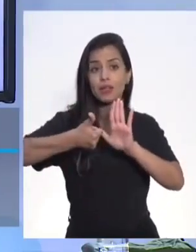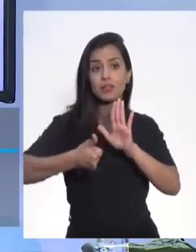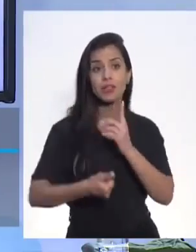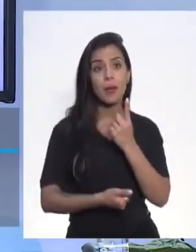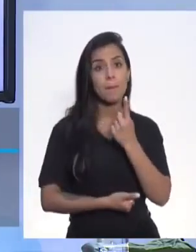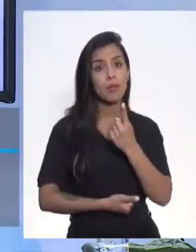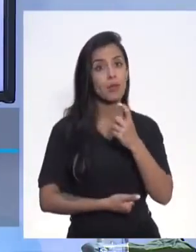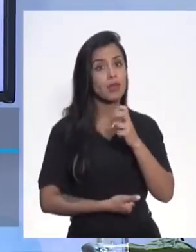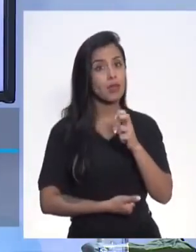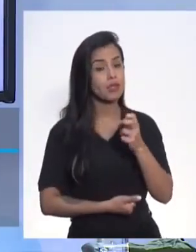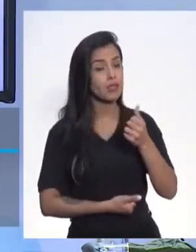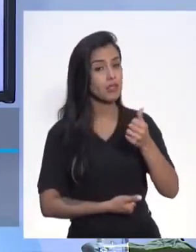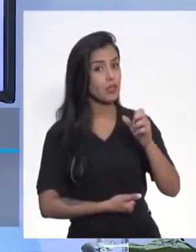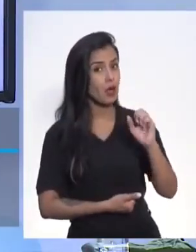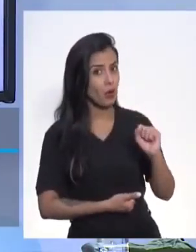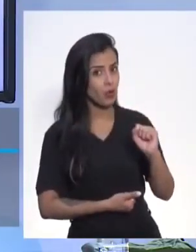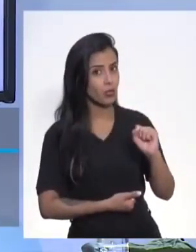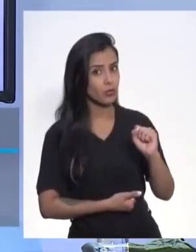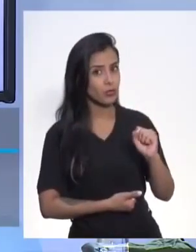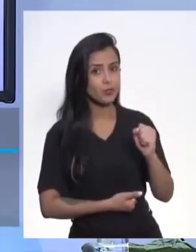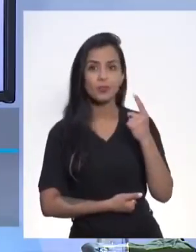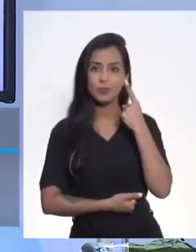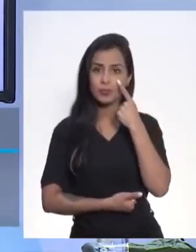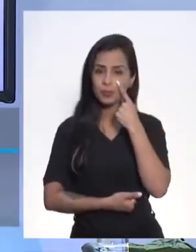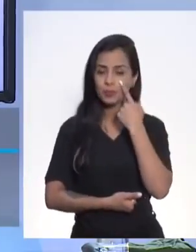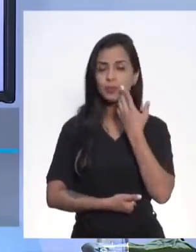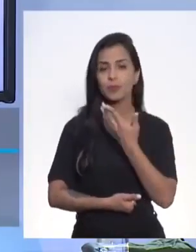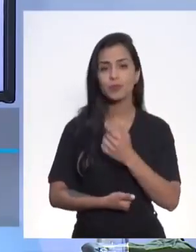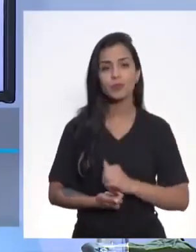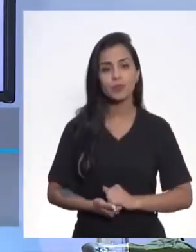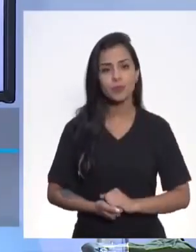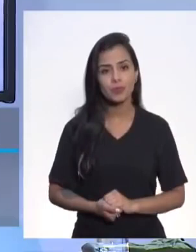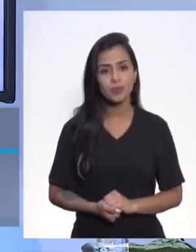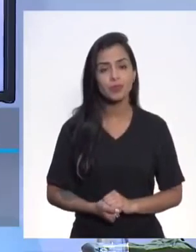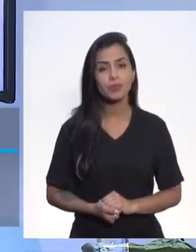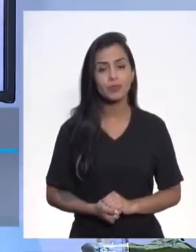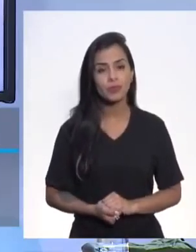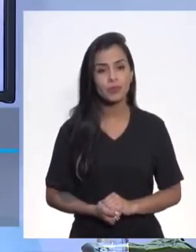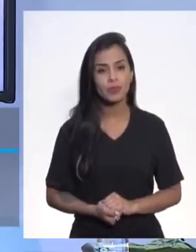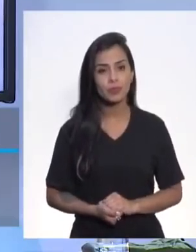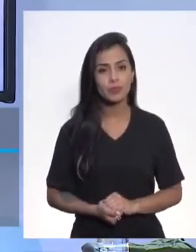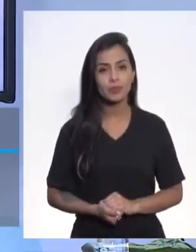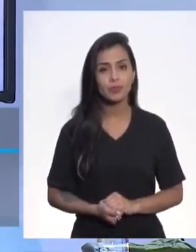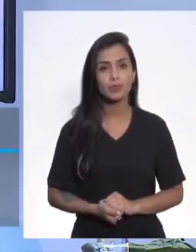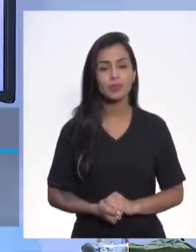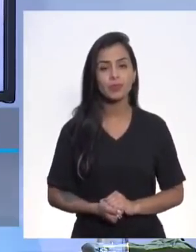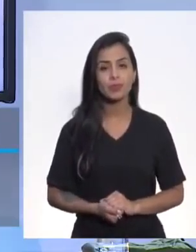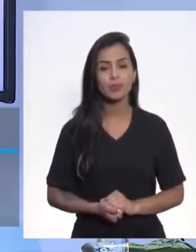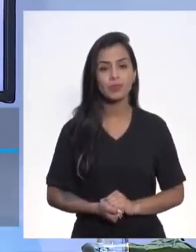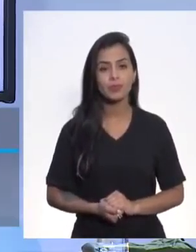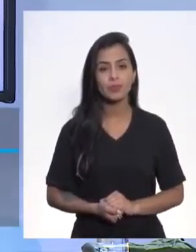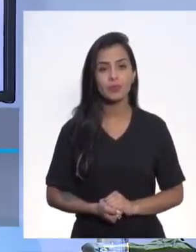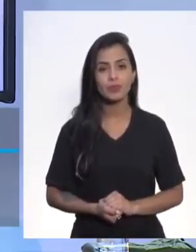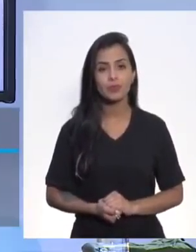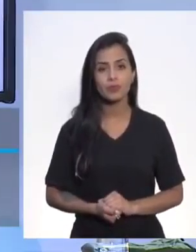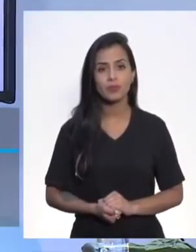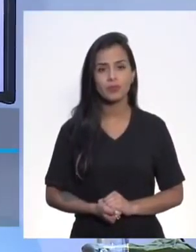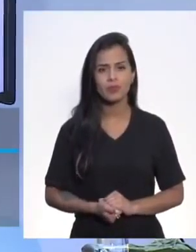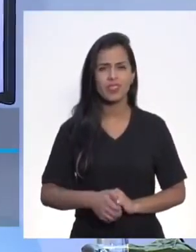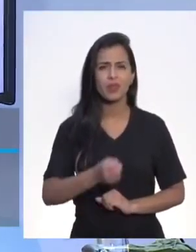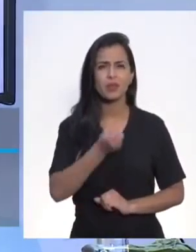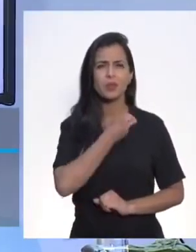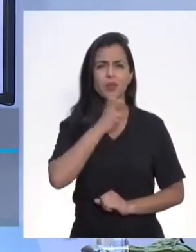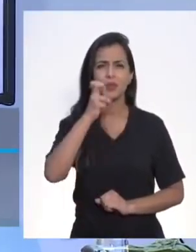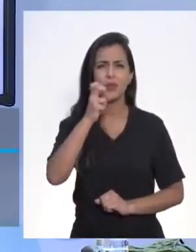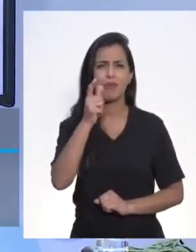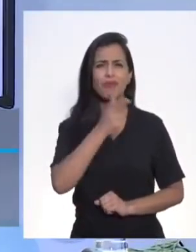1.568. Ah, vou ter que pedir emprestado, né? Então, aqui põe 1, aqui ele vira 9, aqui vira 5. Nossa, que 5 feio, mas tá bom.